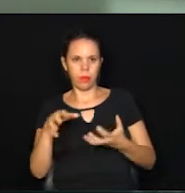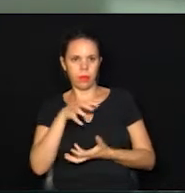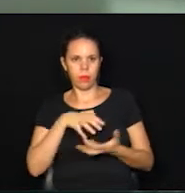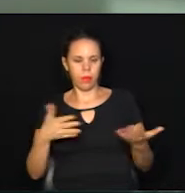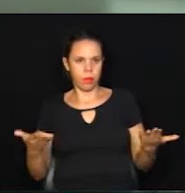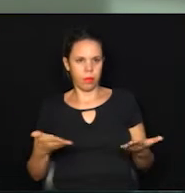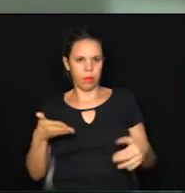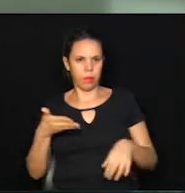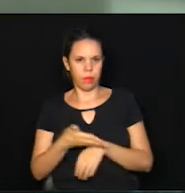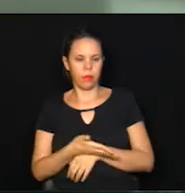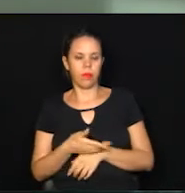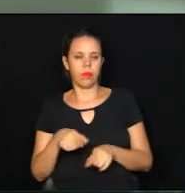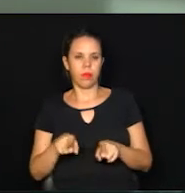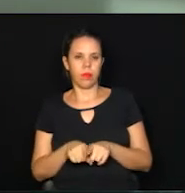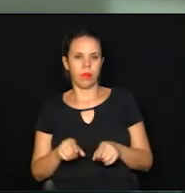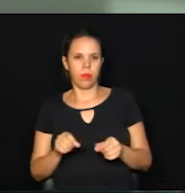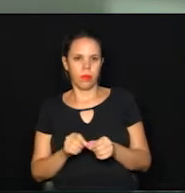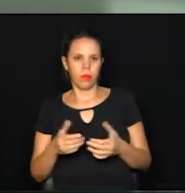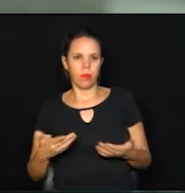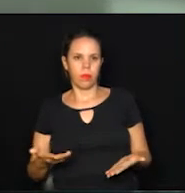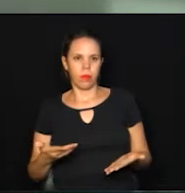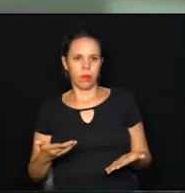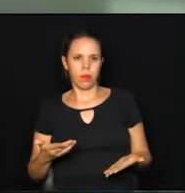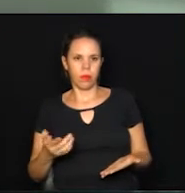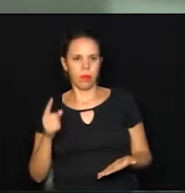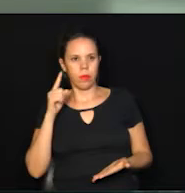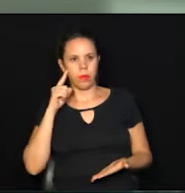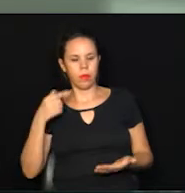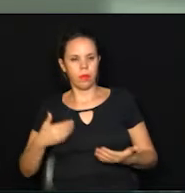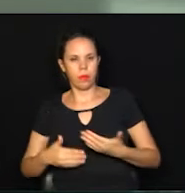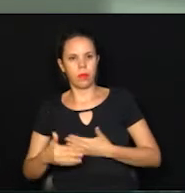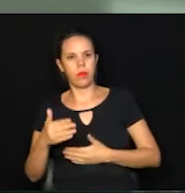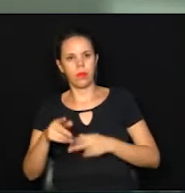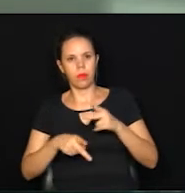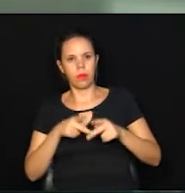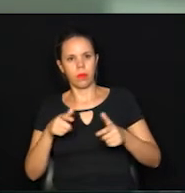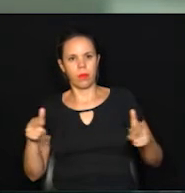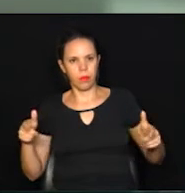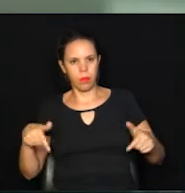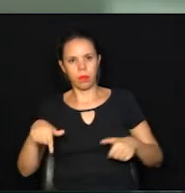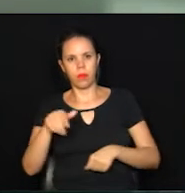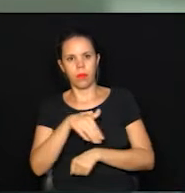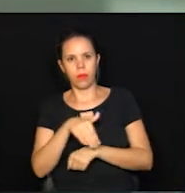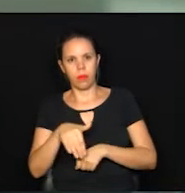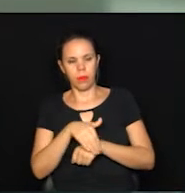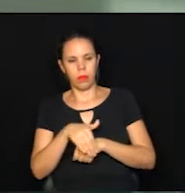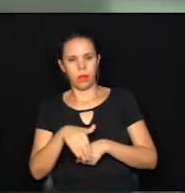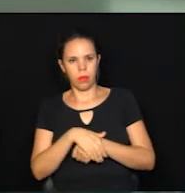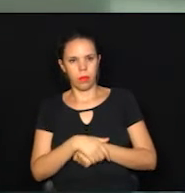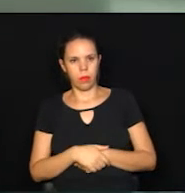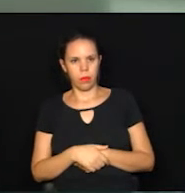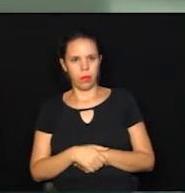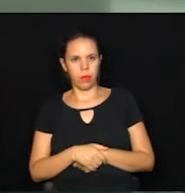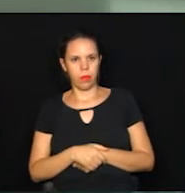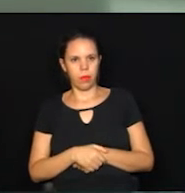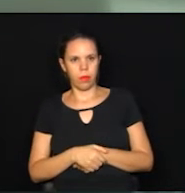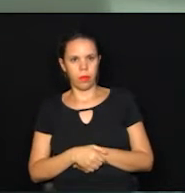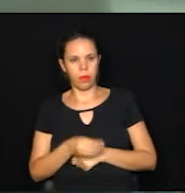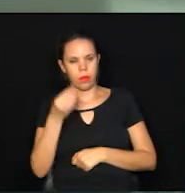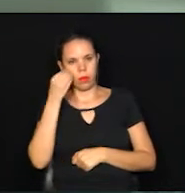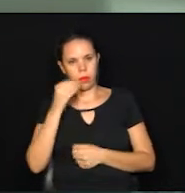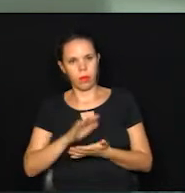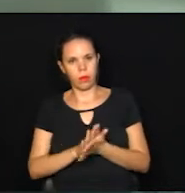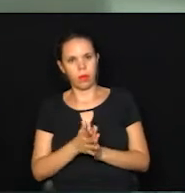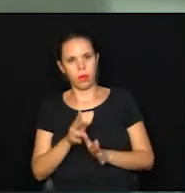agora entrou em ebulição. Nos últimos dias, a população indo às ruas para tentar derrubar